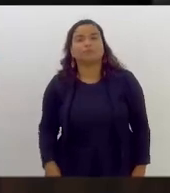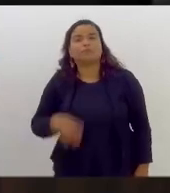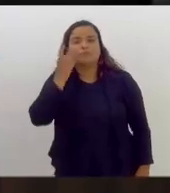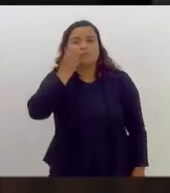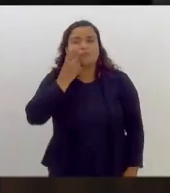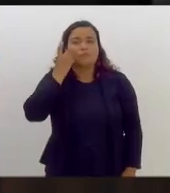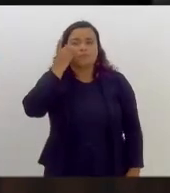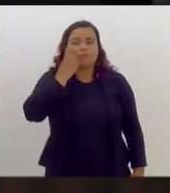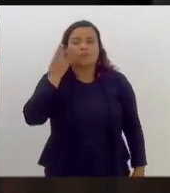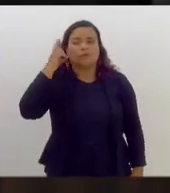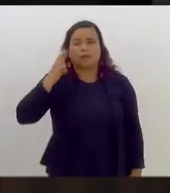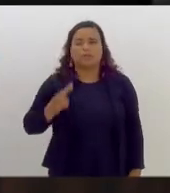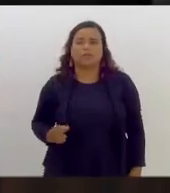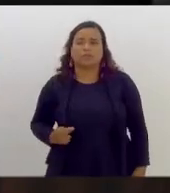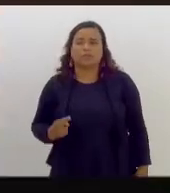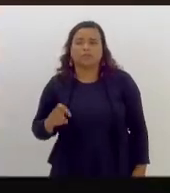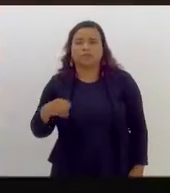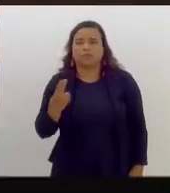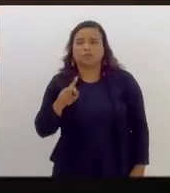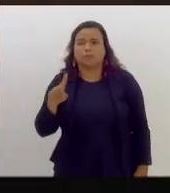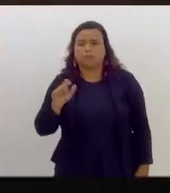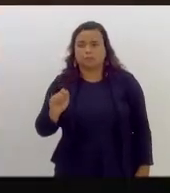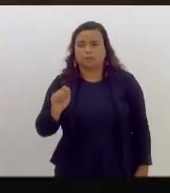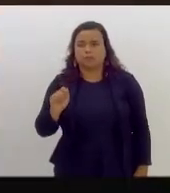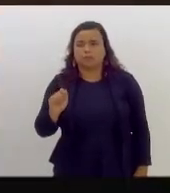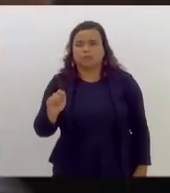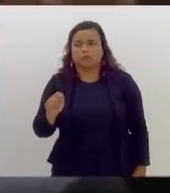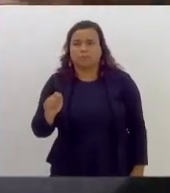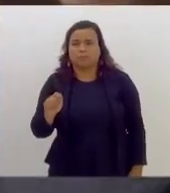Deputada Renata Souza, por favor. Depois eu.